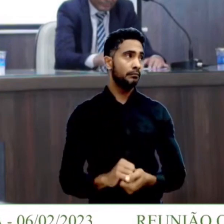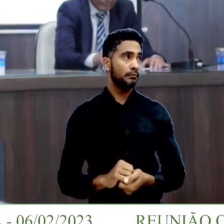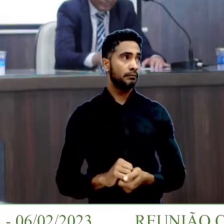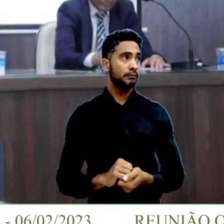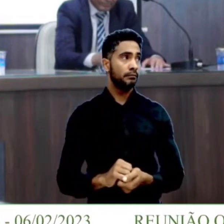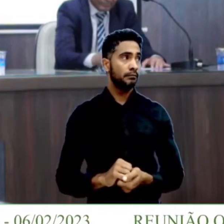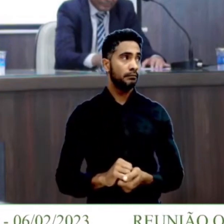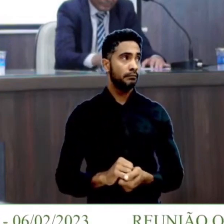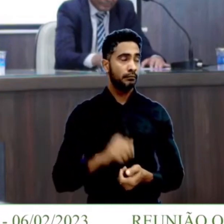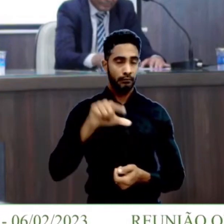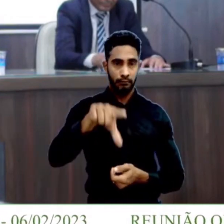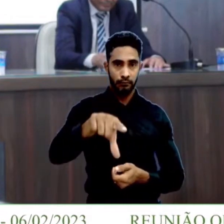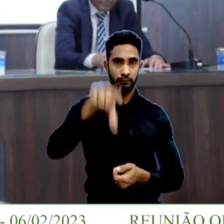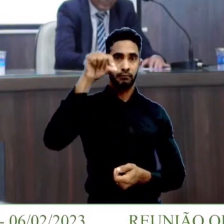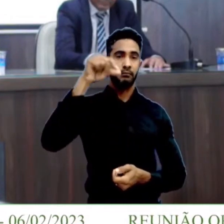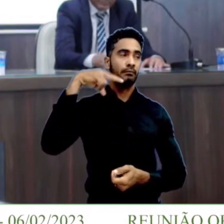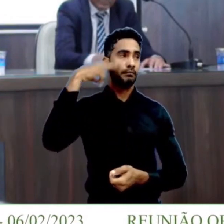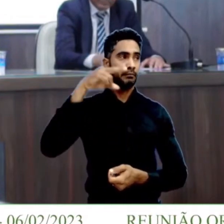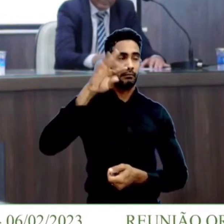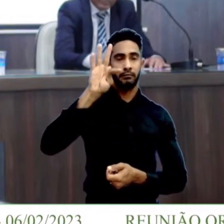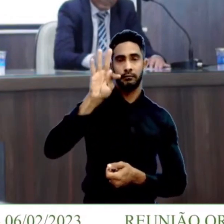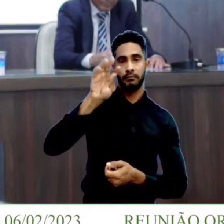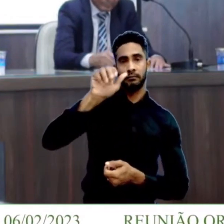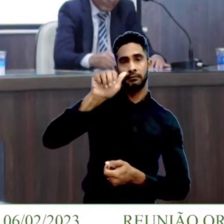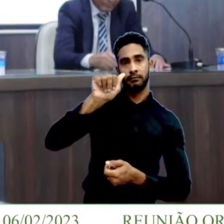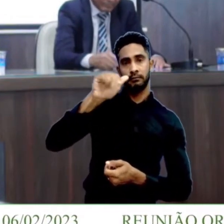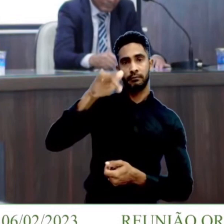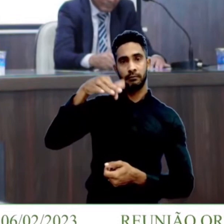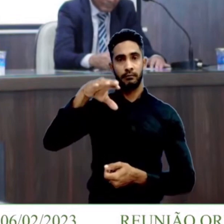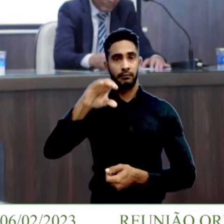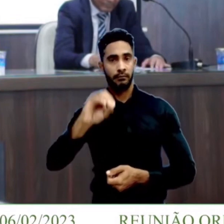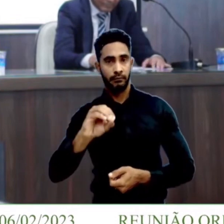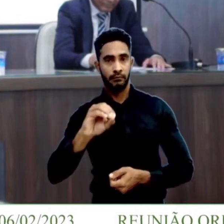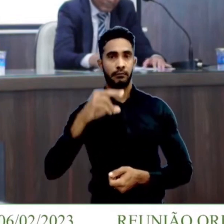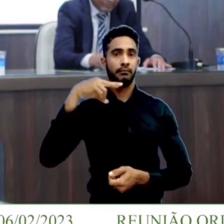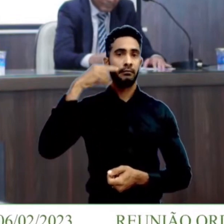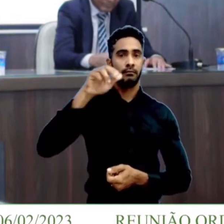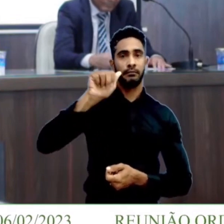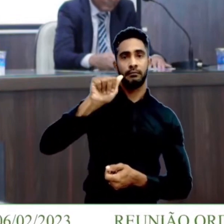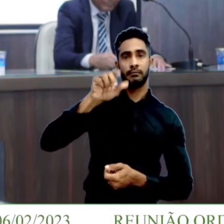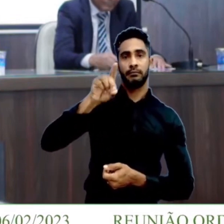Vou indicar aqui o vereador Tarcísio, o vereador Adauri,